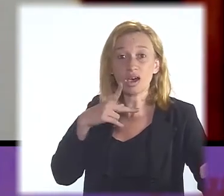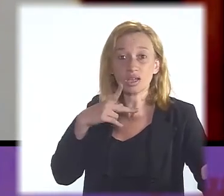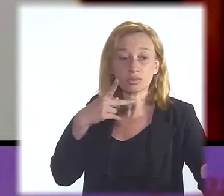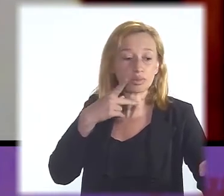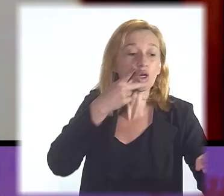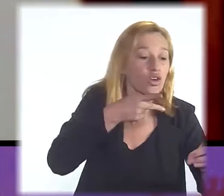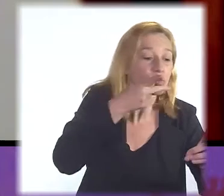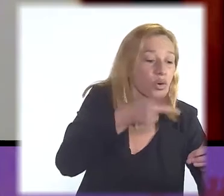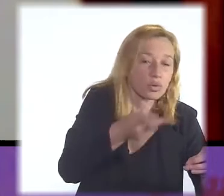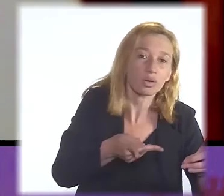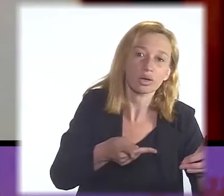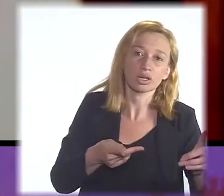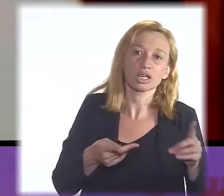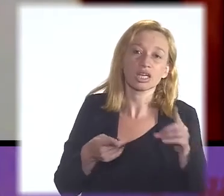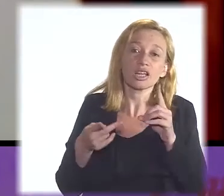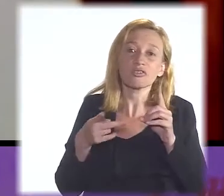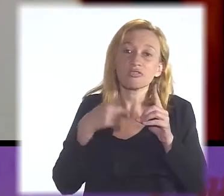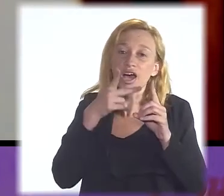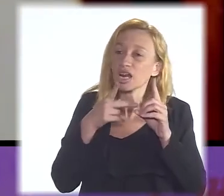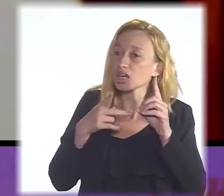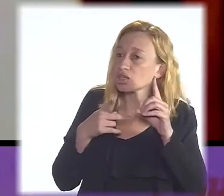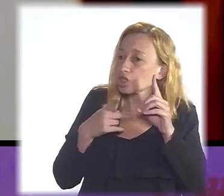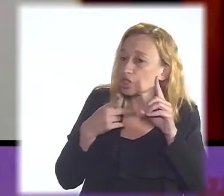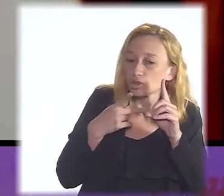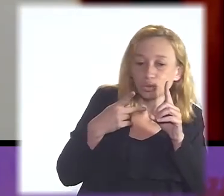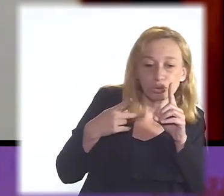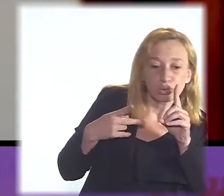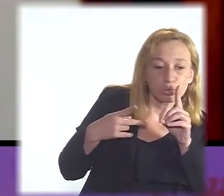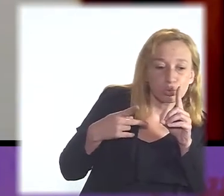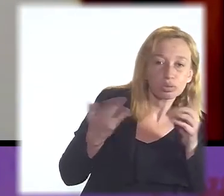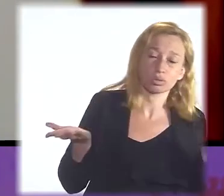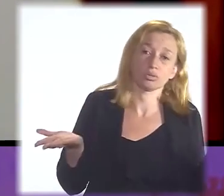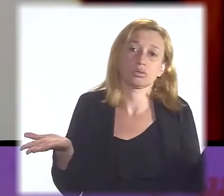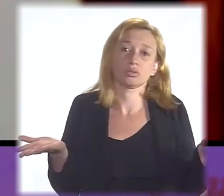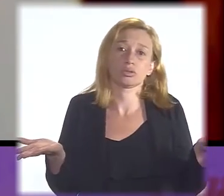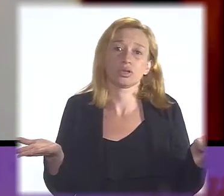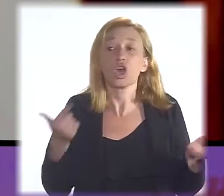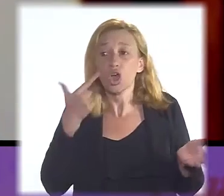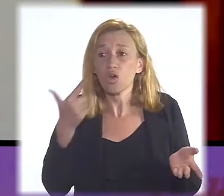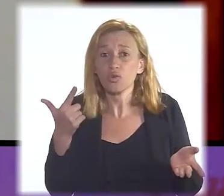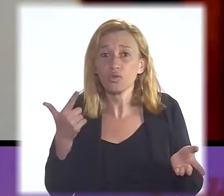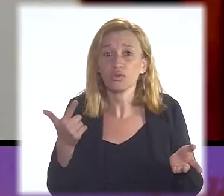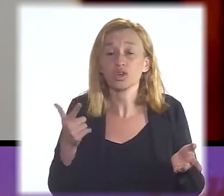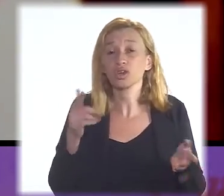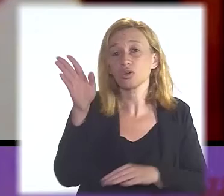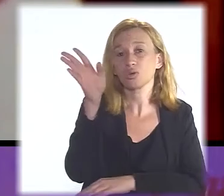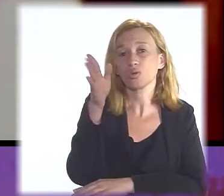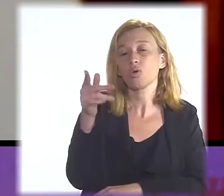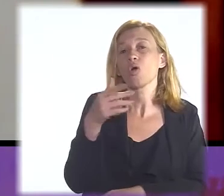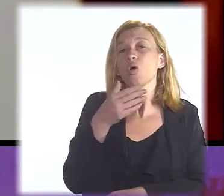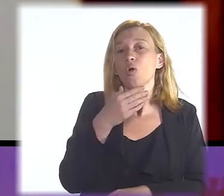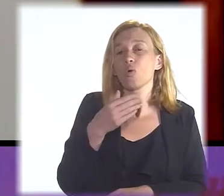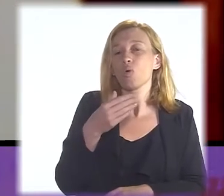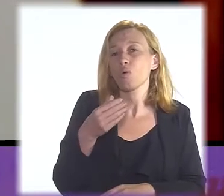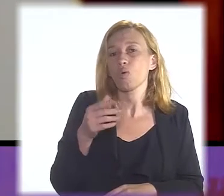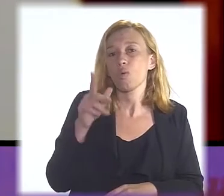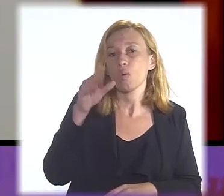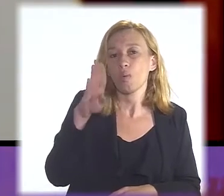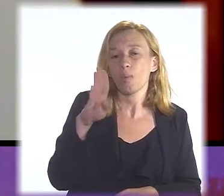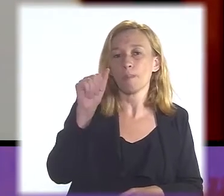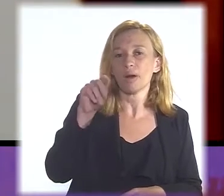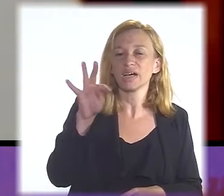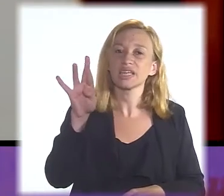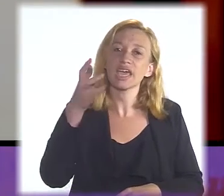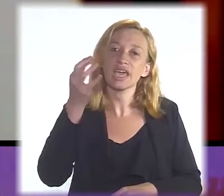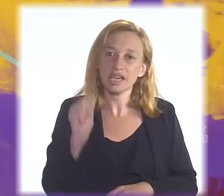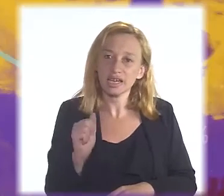pessoa falando e ele fala ao ouvido do jogador. Eu vi numa partida recente que o Bandeirinha estava atuando de máscara, isso é uma